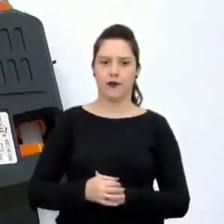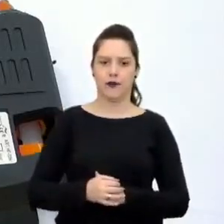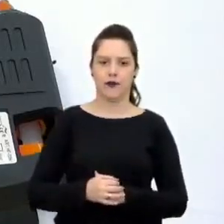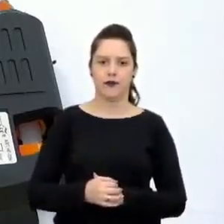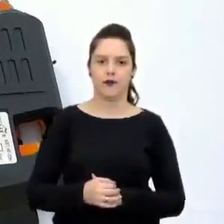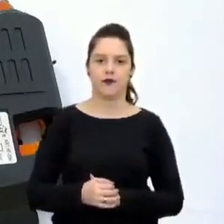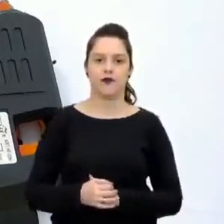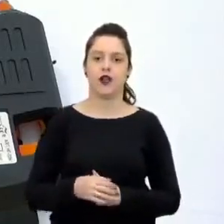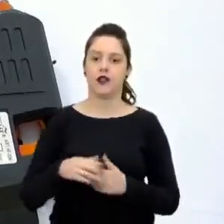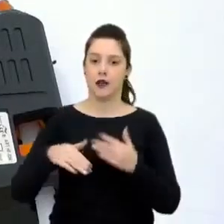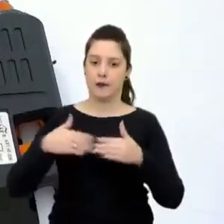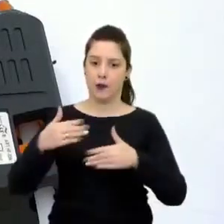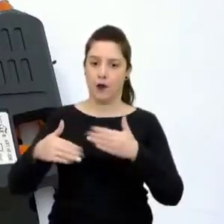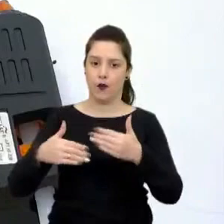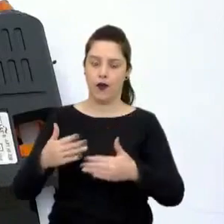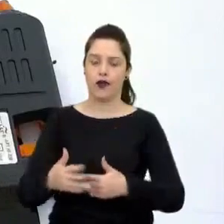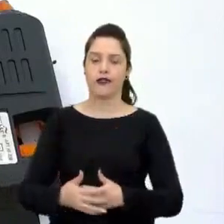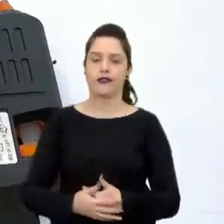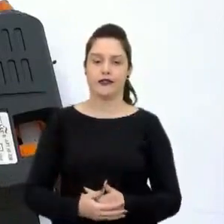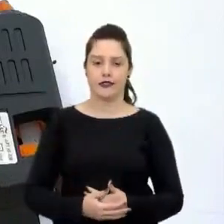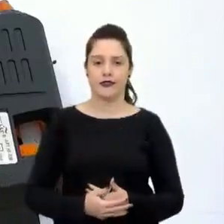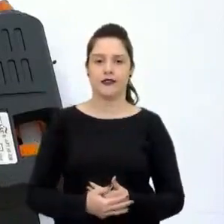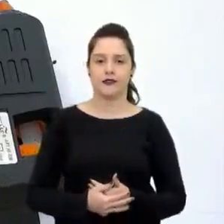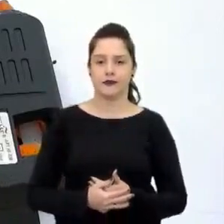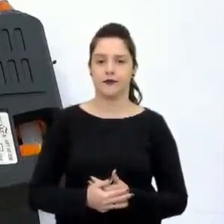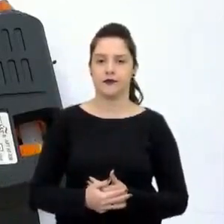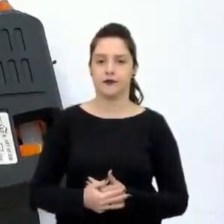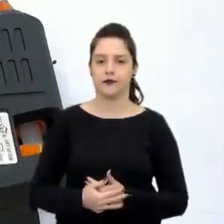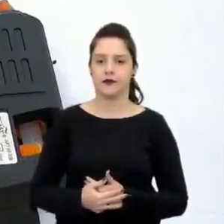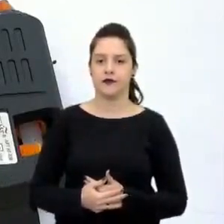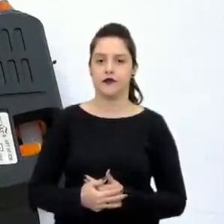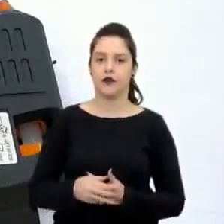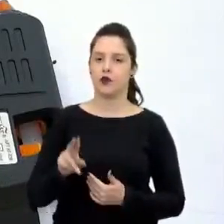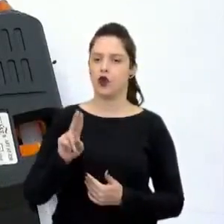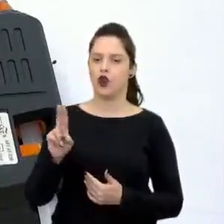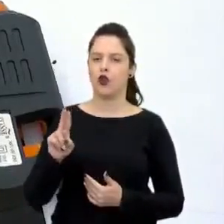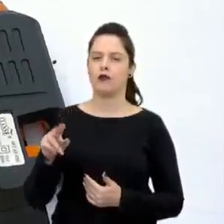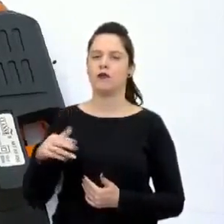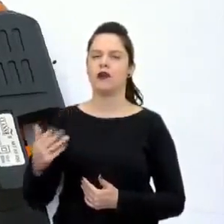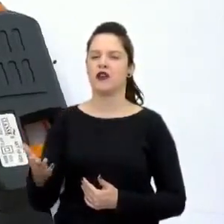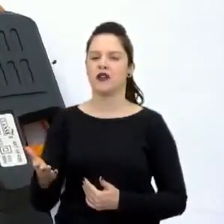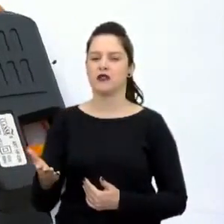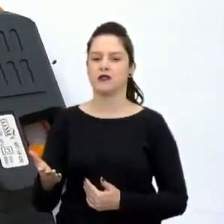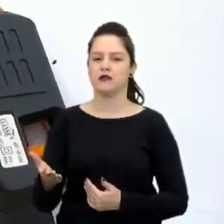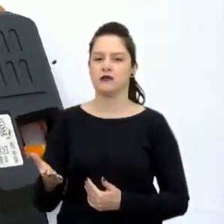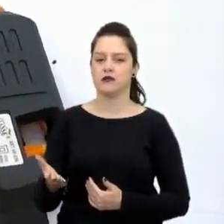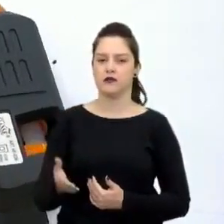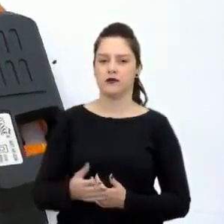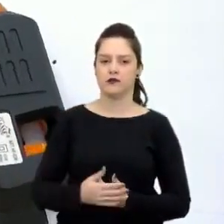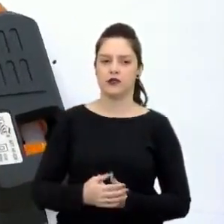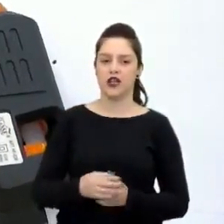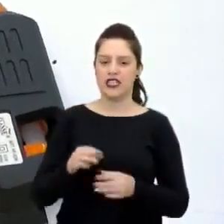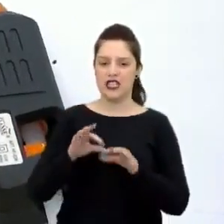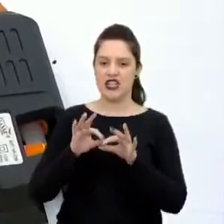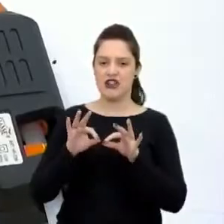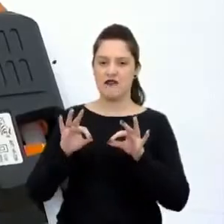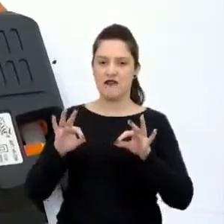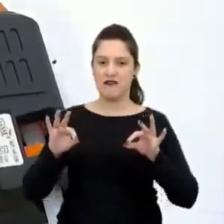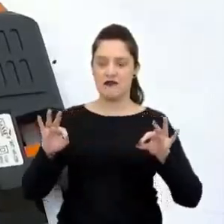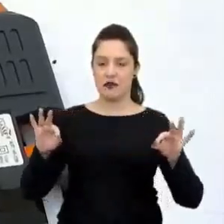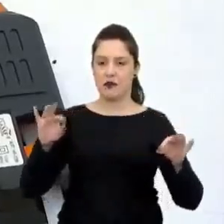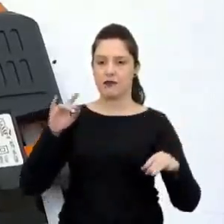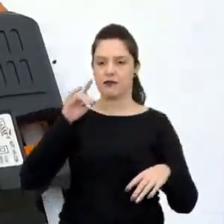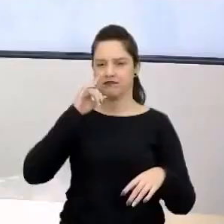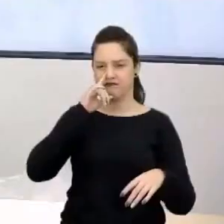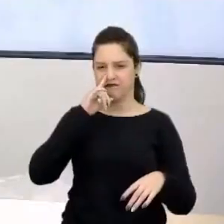E, consequentemente, qual é o mesmo nome? Corra o risco desses fios se encostarem. Como